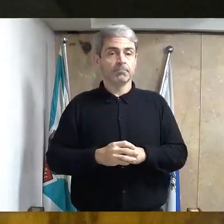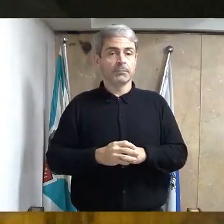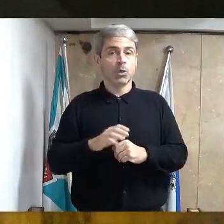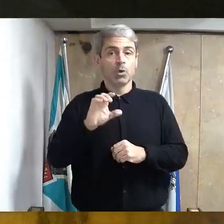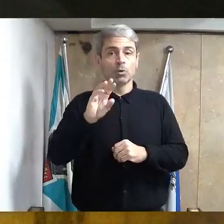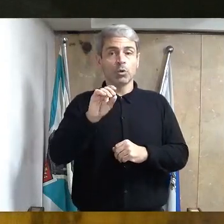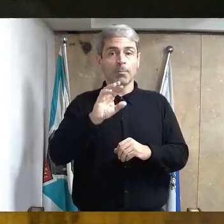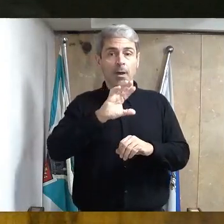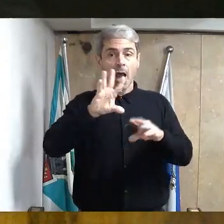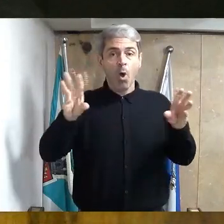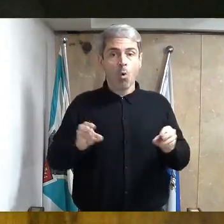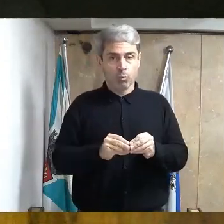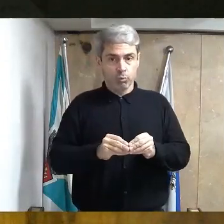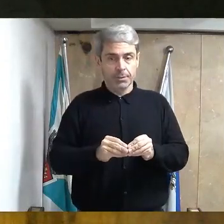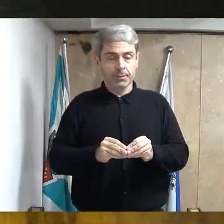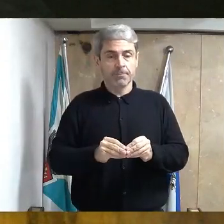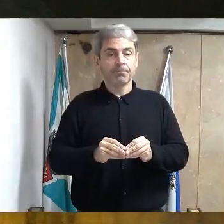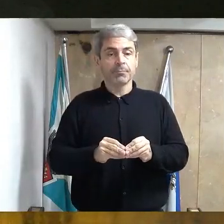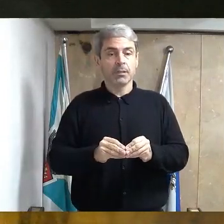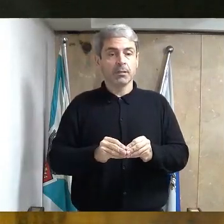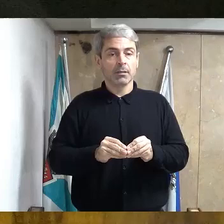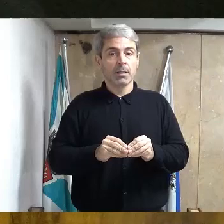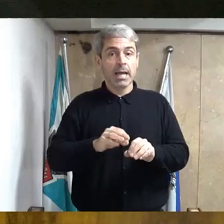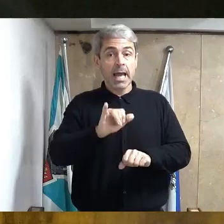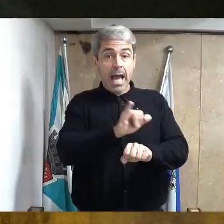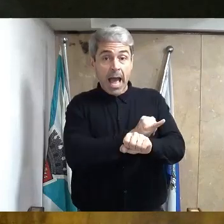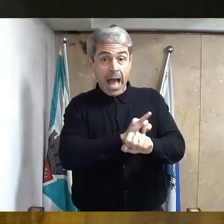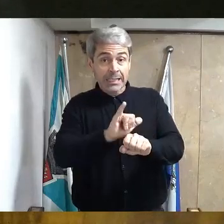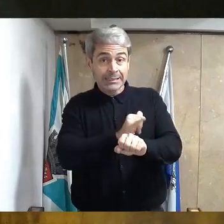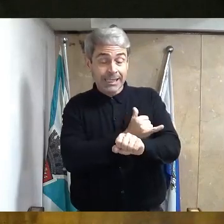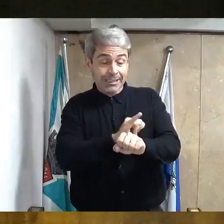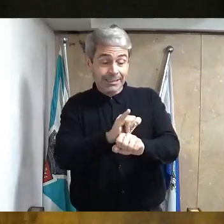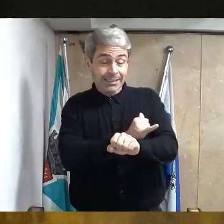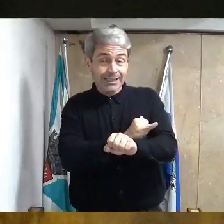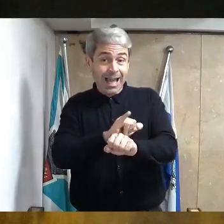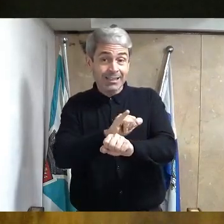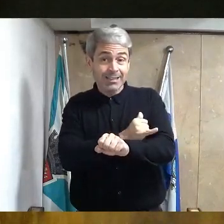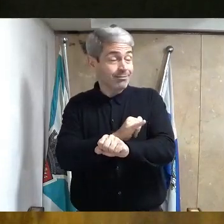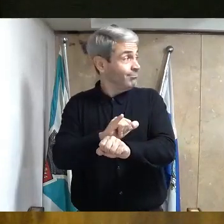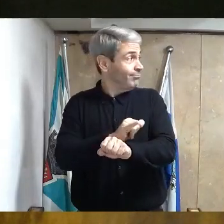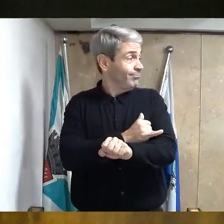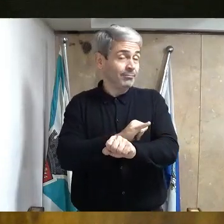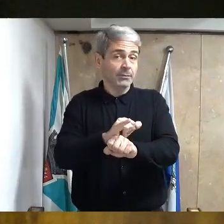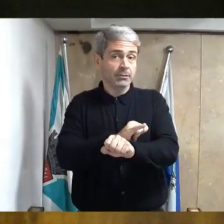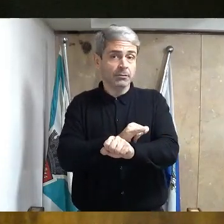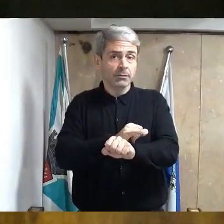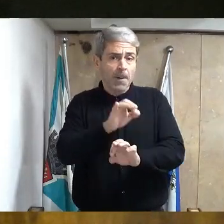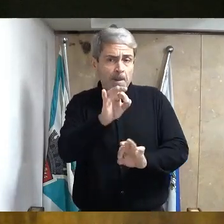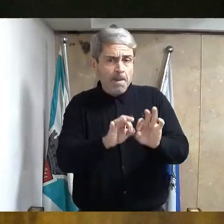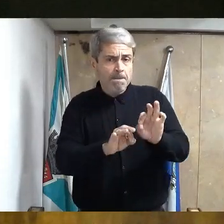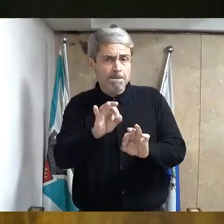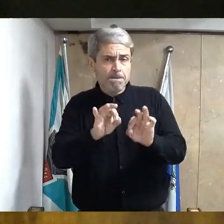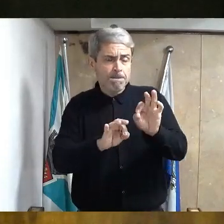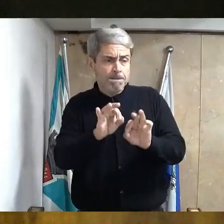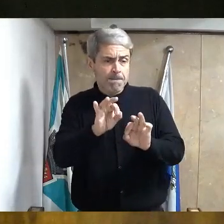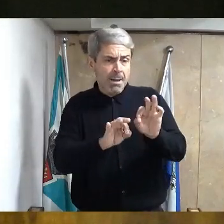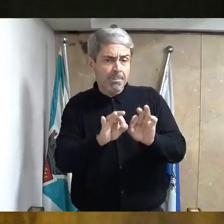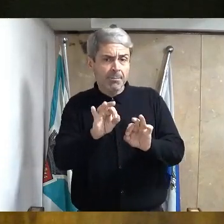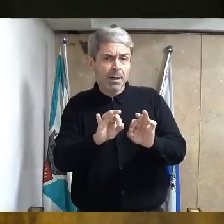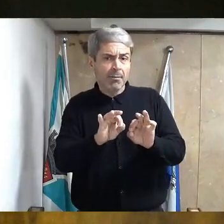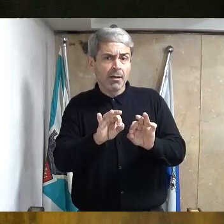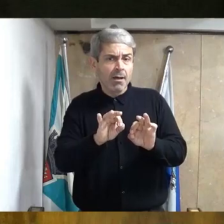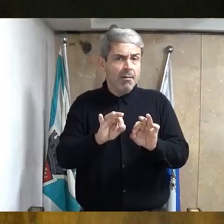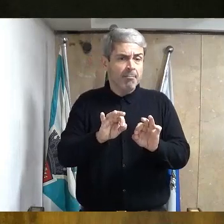Só para concluir, as estratégias deles são tão bem boladas para não se